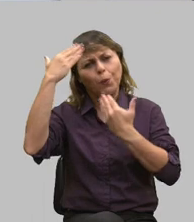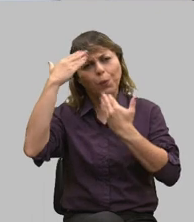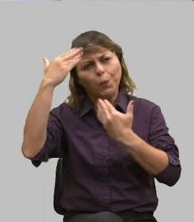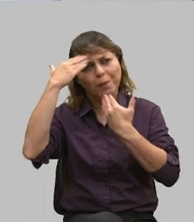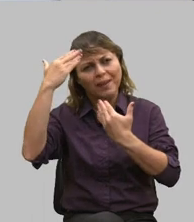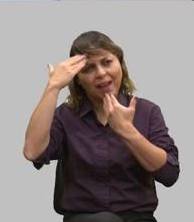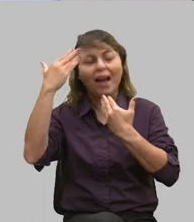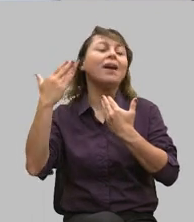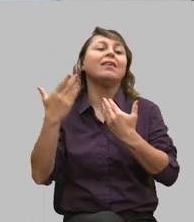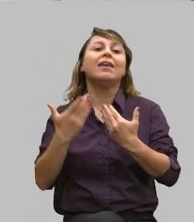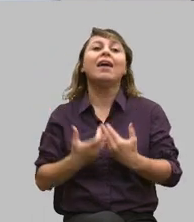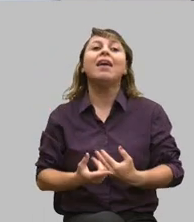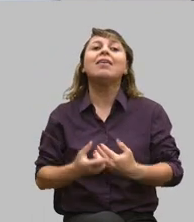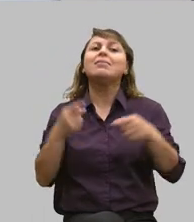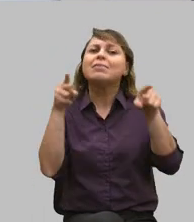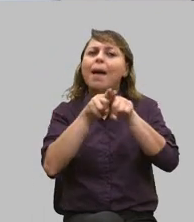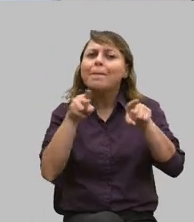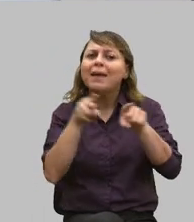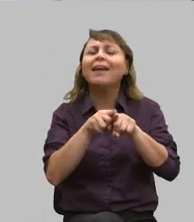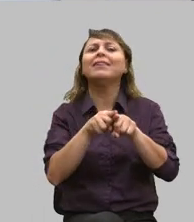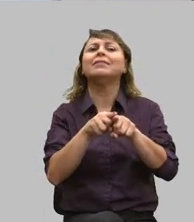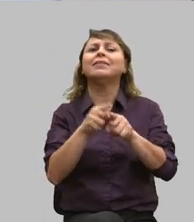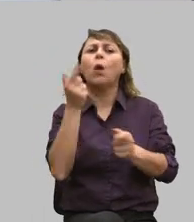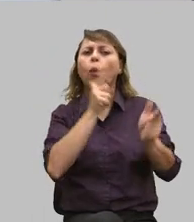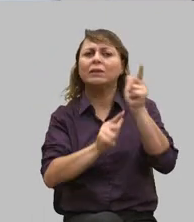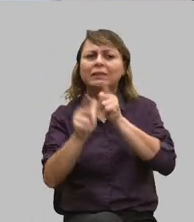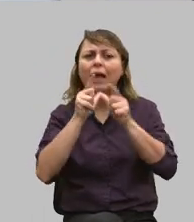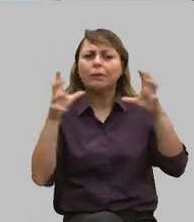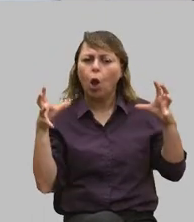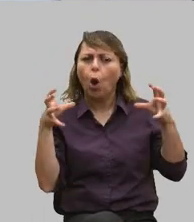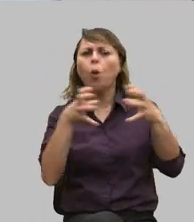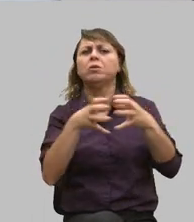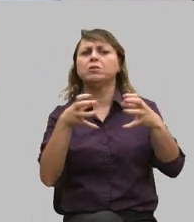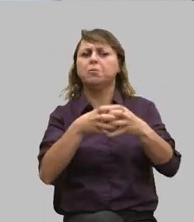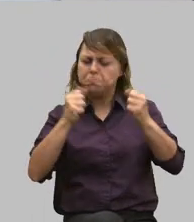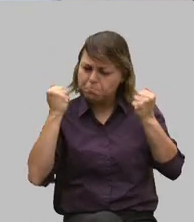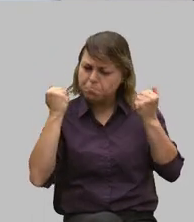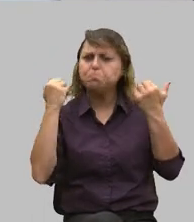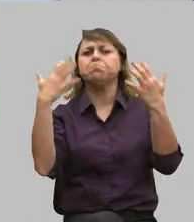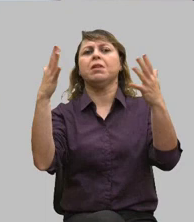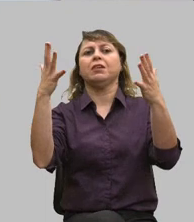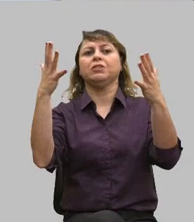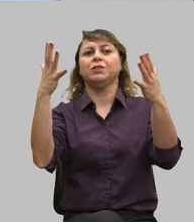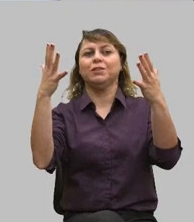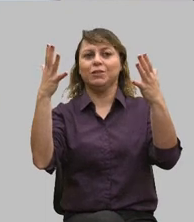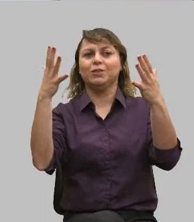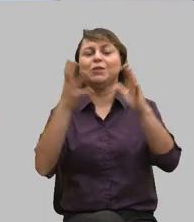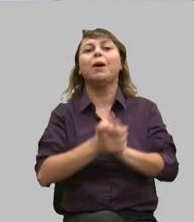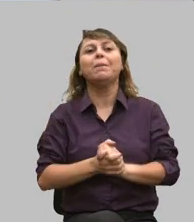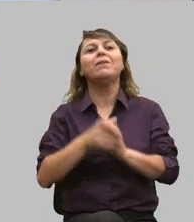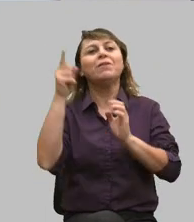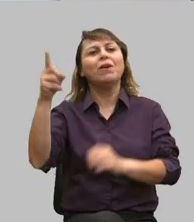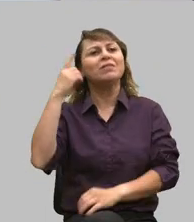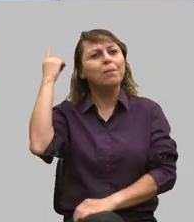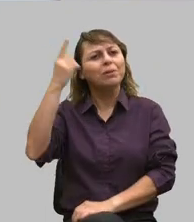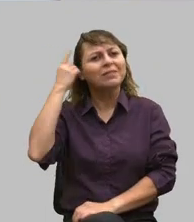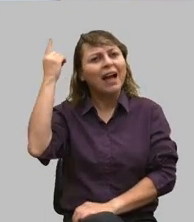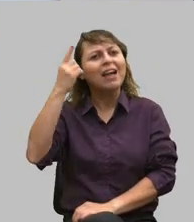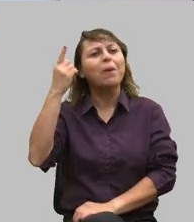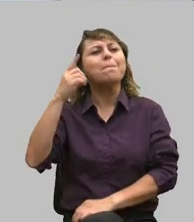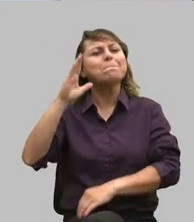E tem tem presidido esta comissão com brilhantismo mas eu falo que é um dos deputados mais